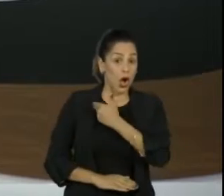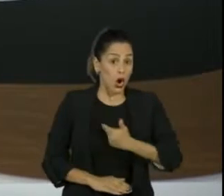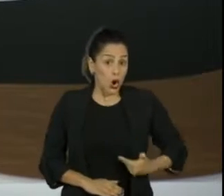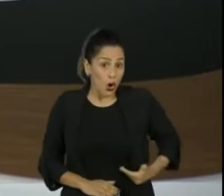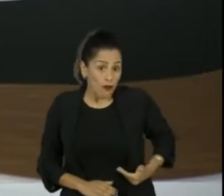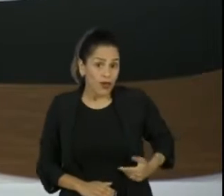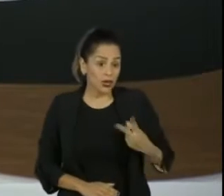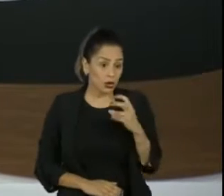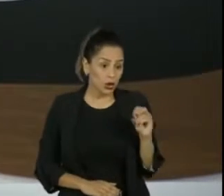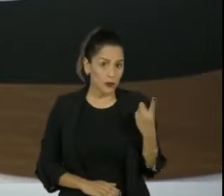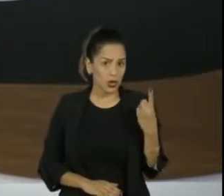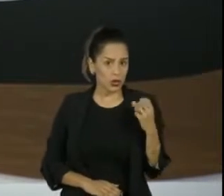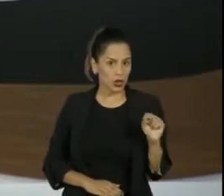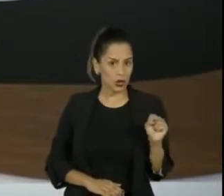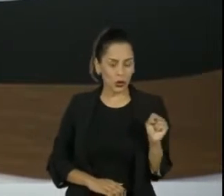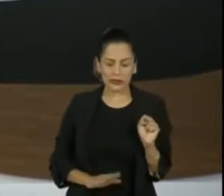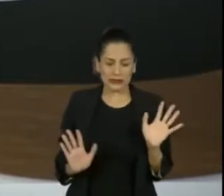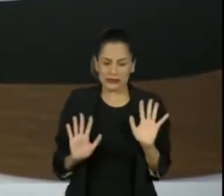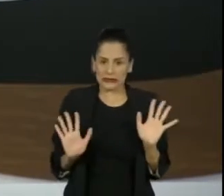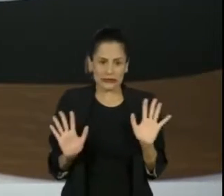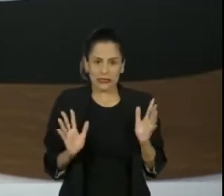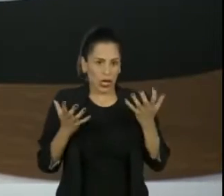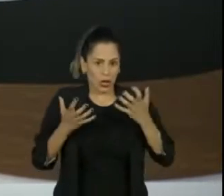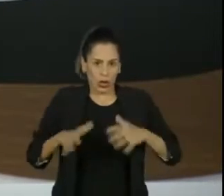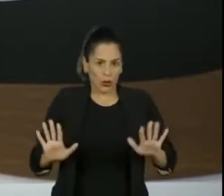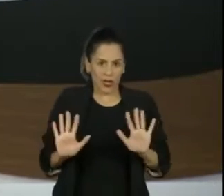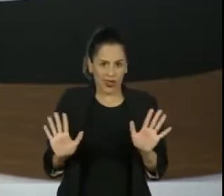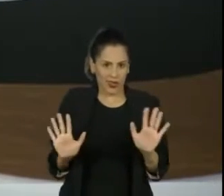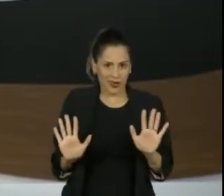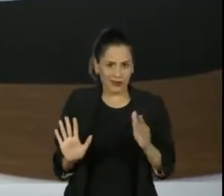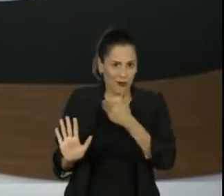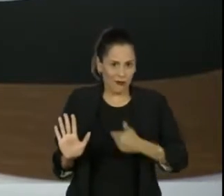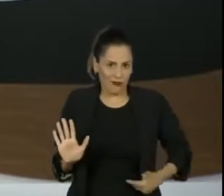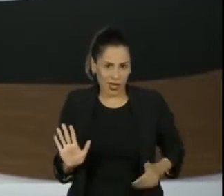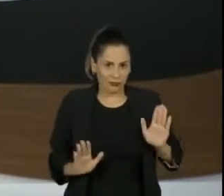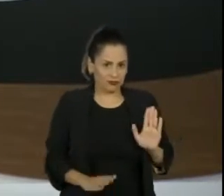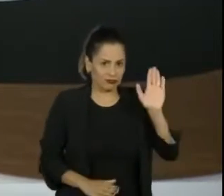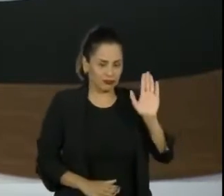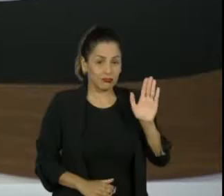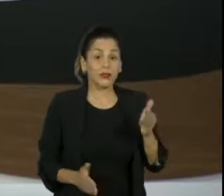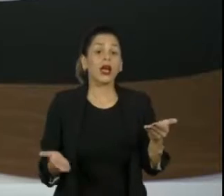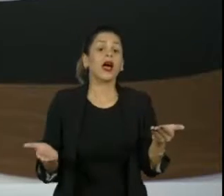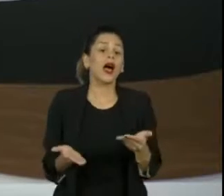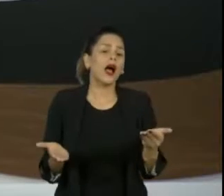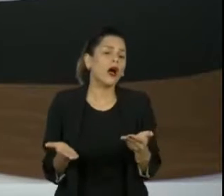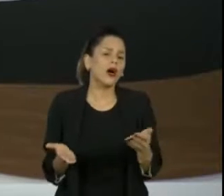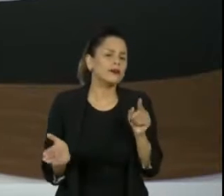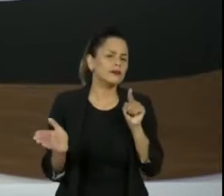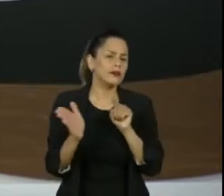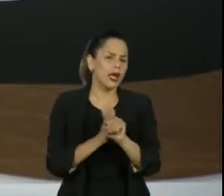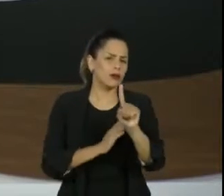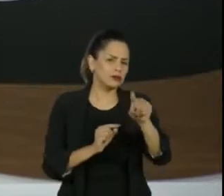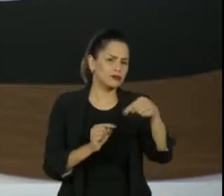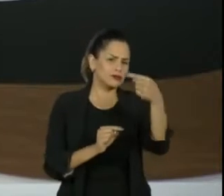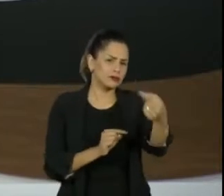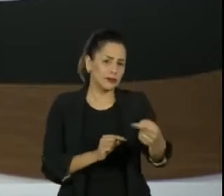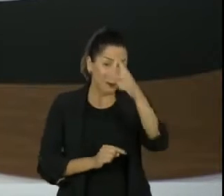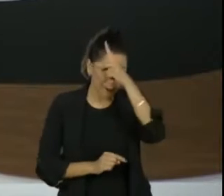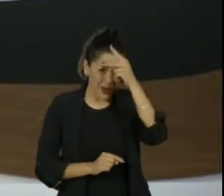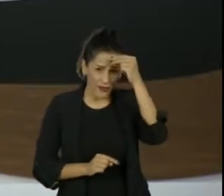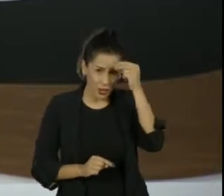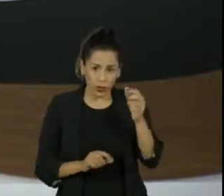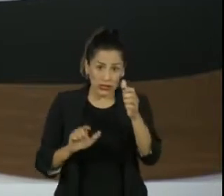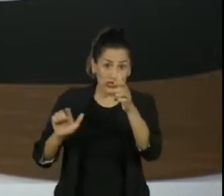em 2018, sendo que o senhor tinha sido eleito há pouco tempo. Agora, é totalmente fora de cogitação o senhor deixar a prefeitura para